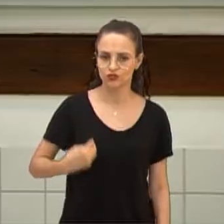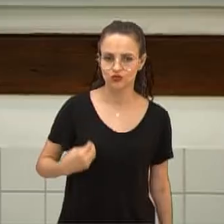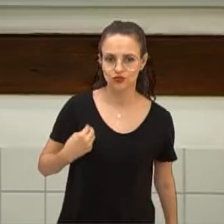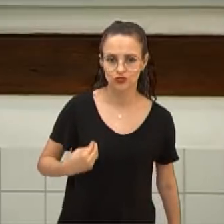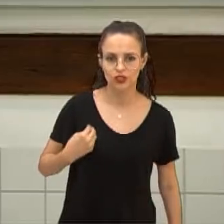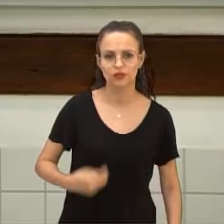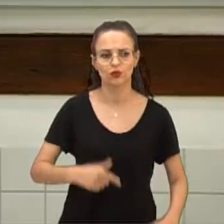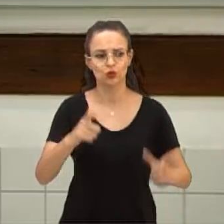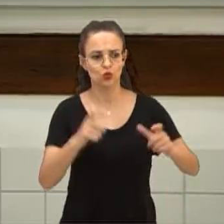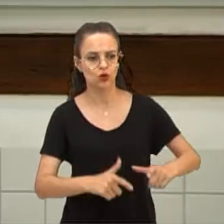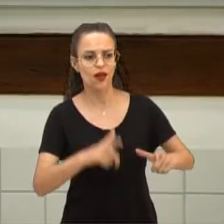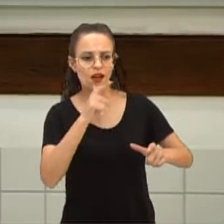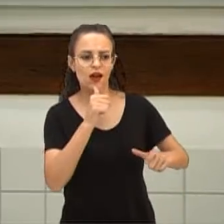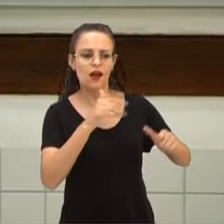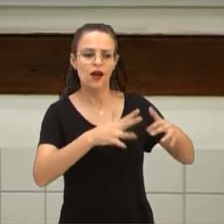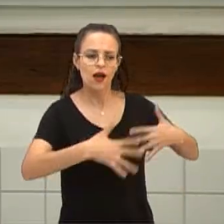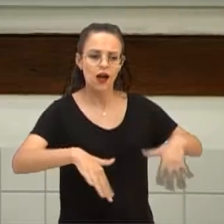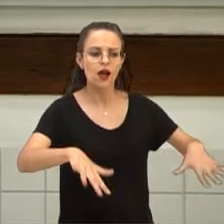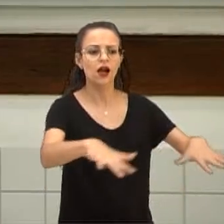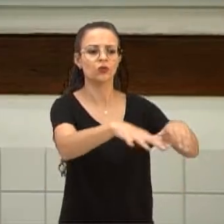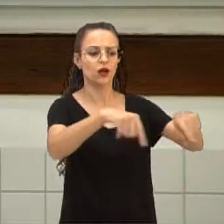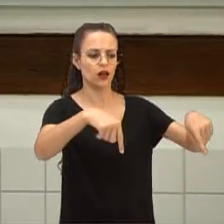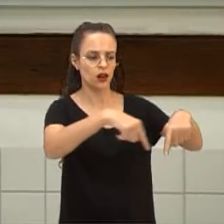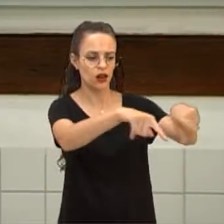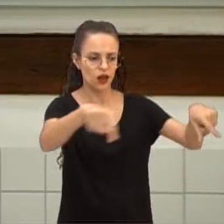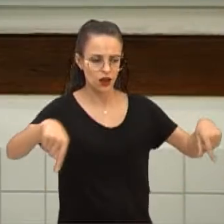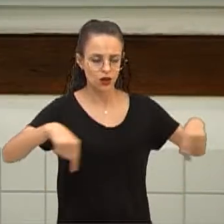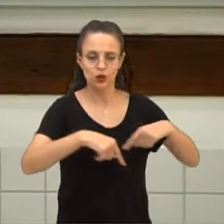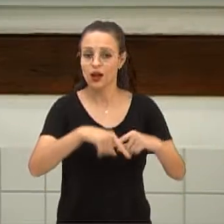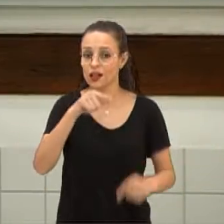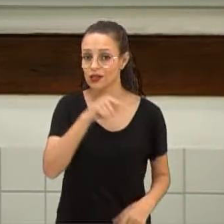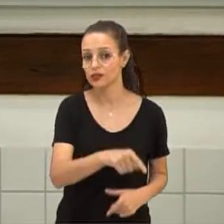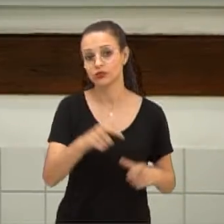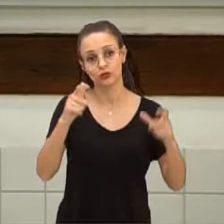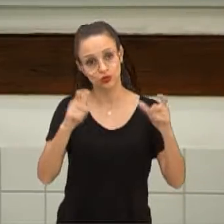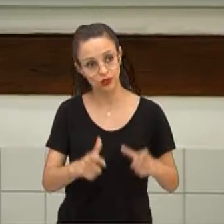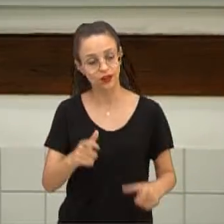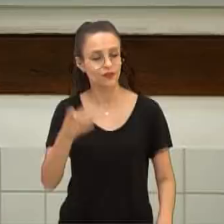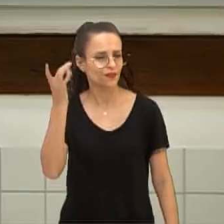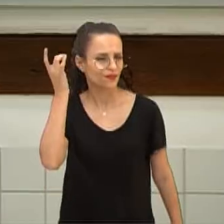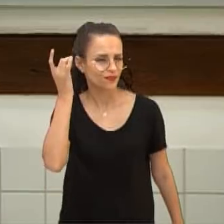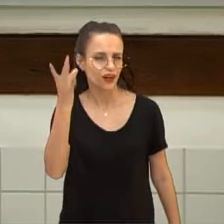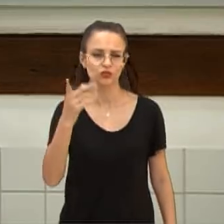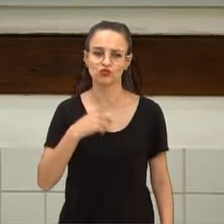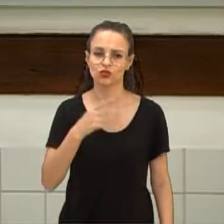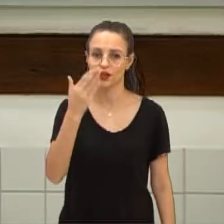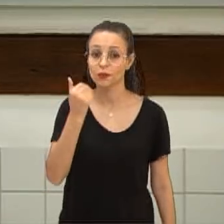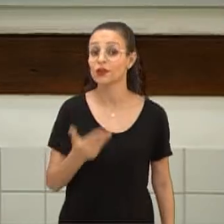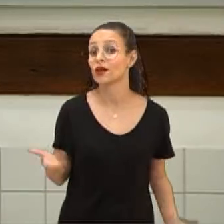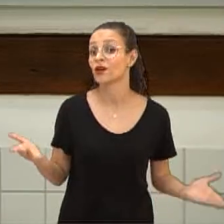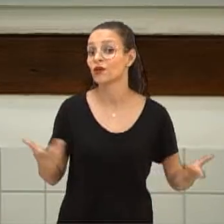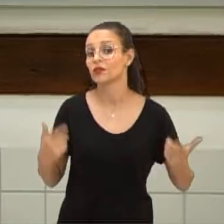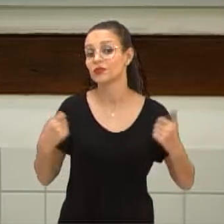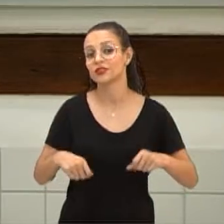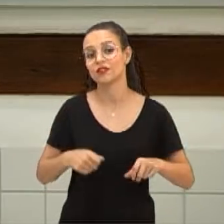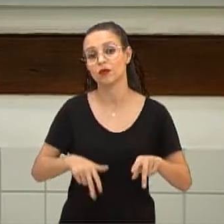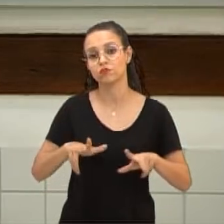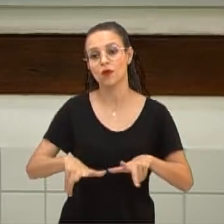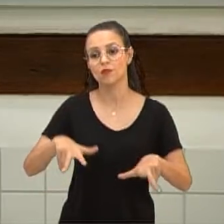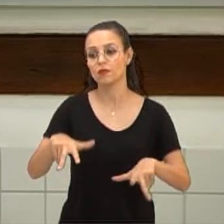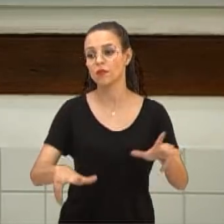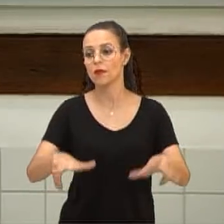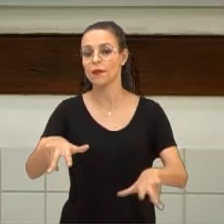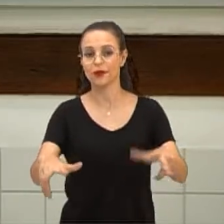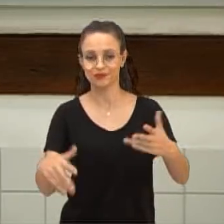ficavam alagadas, que formavam rios, que formavam lagos. E naquele local onde facilmente eles tinham alimento, agora eles precisavam se locomover por